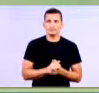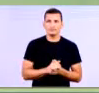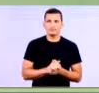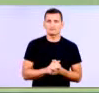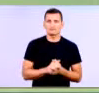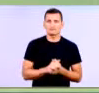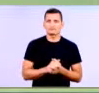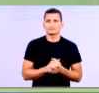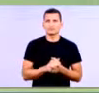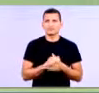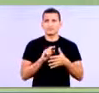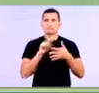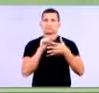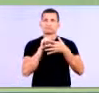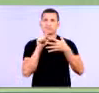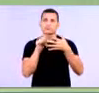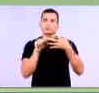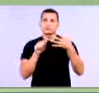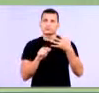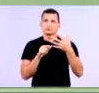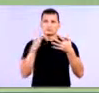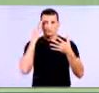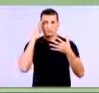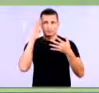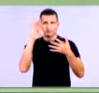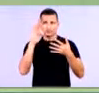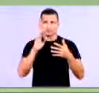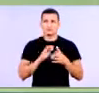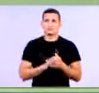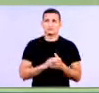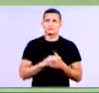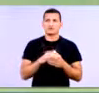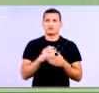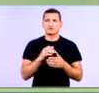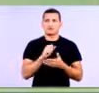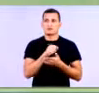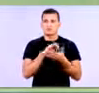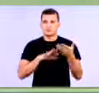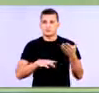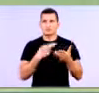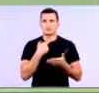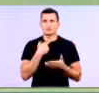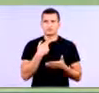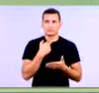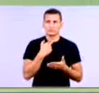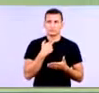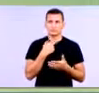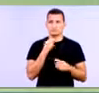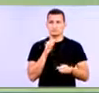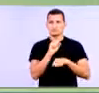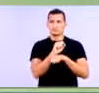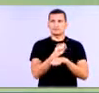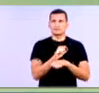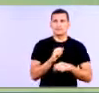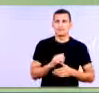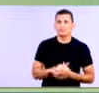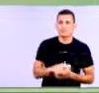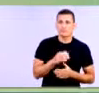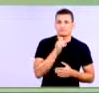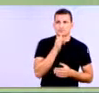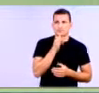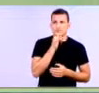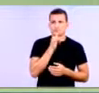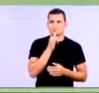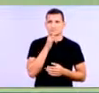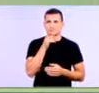os pontos primordiais cujas atividades não podem sofrer paradas. Um exemplo,